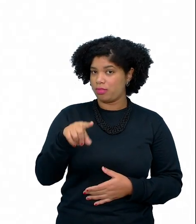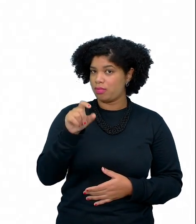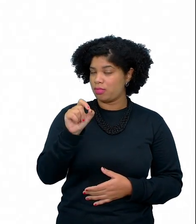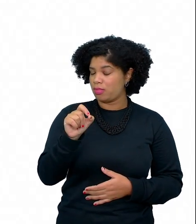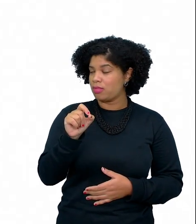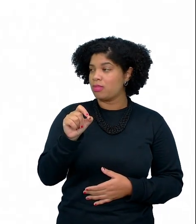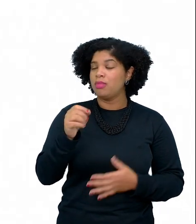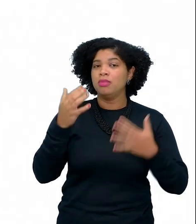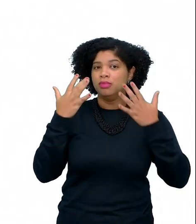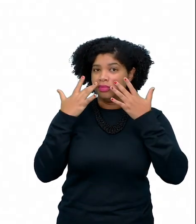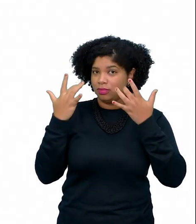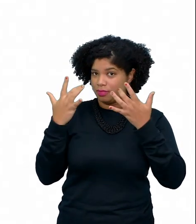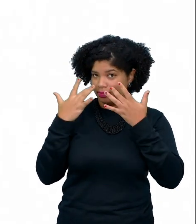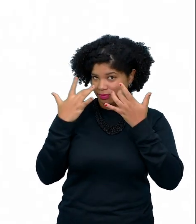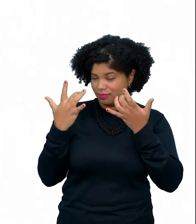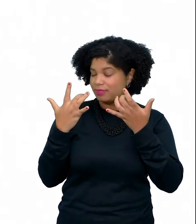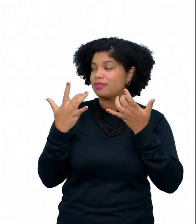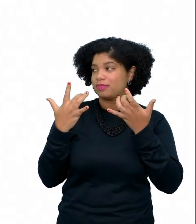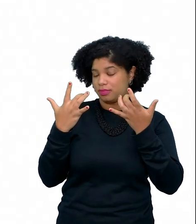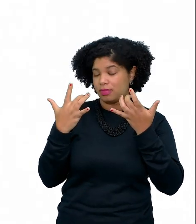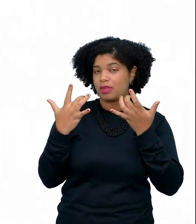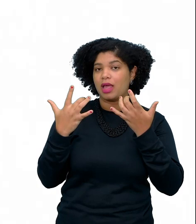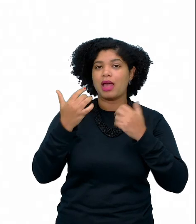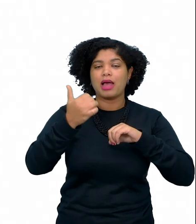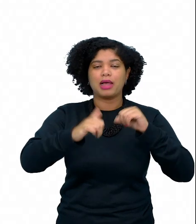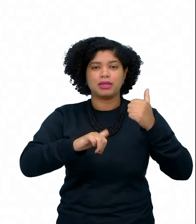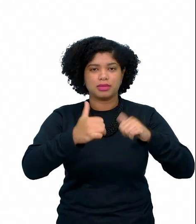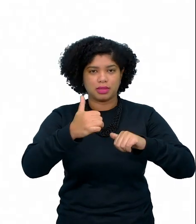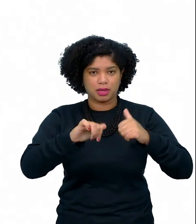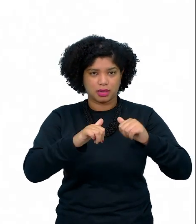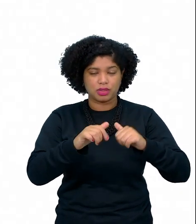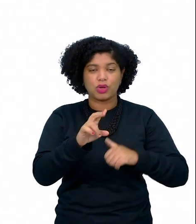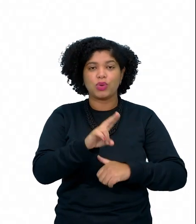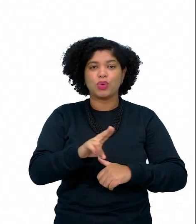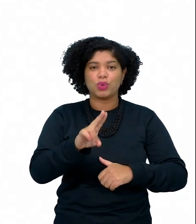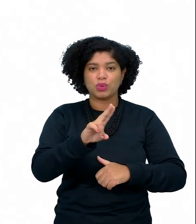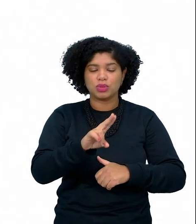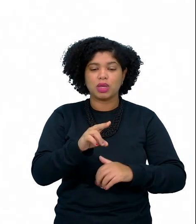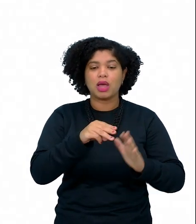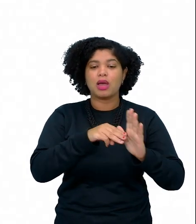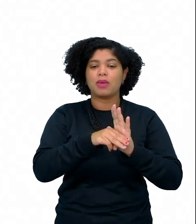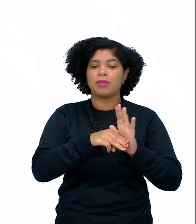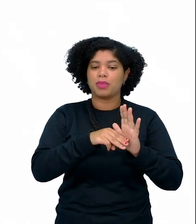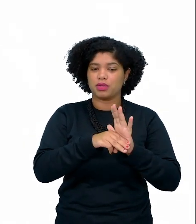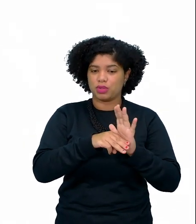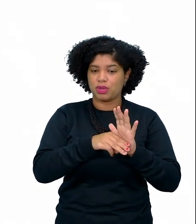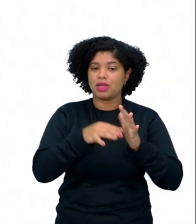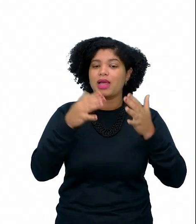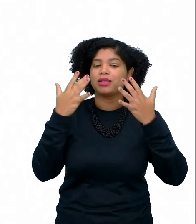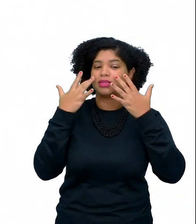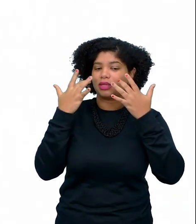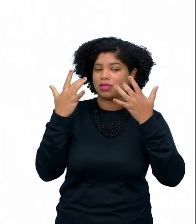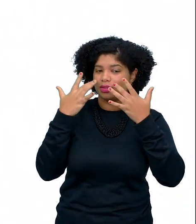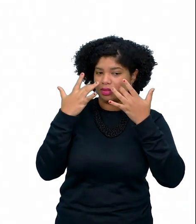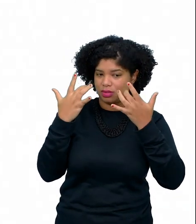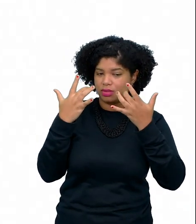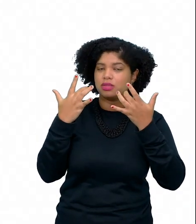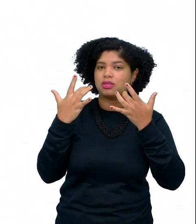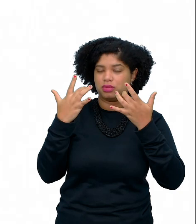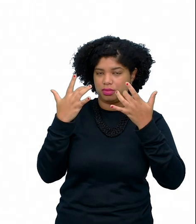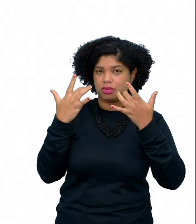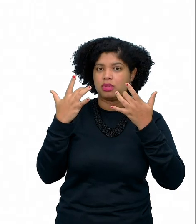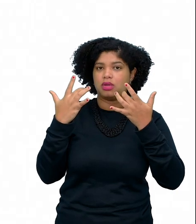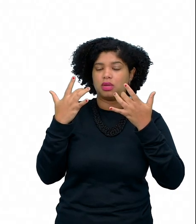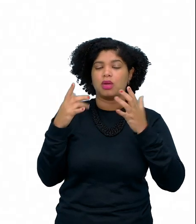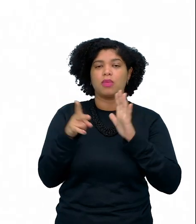a dramatização. Então, analisar a possibilidade do uso da metodologia da dramatização